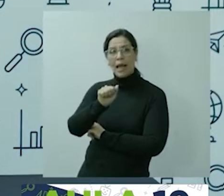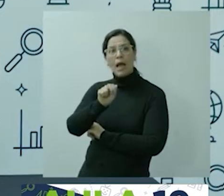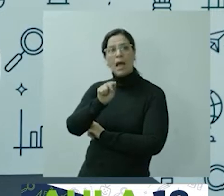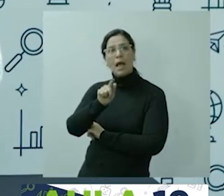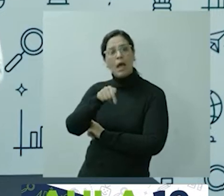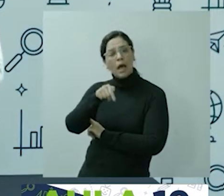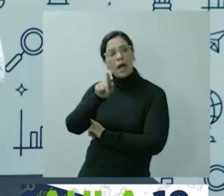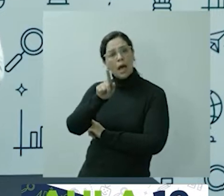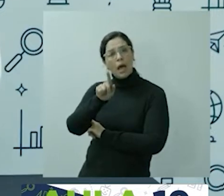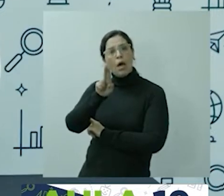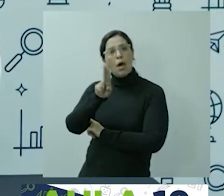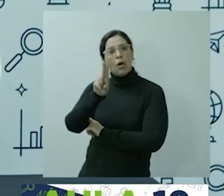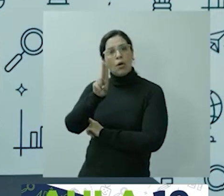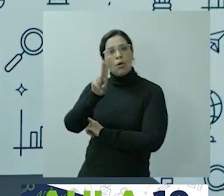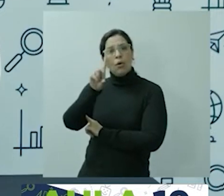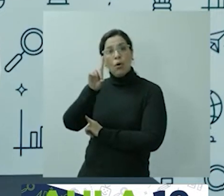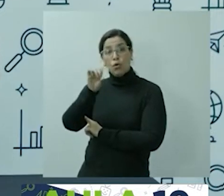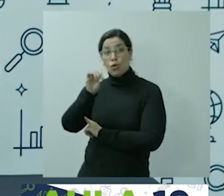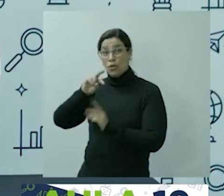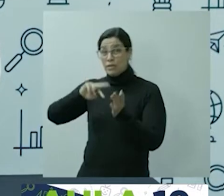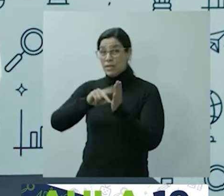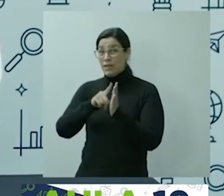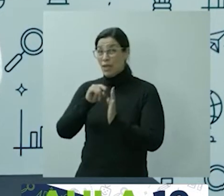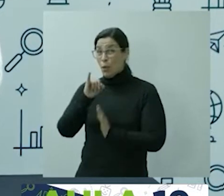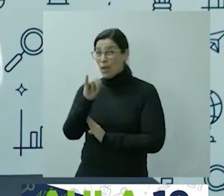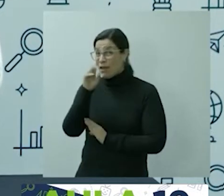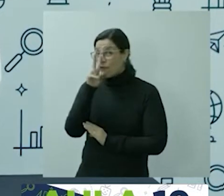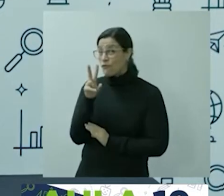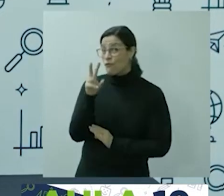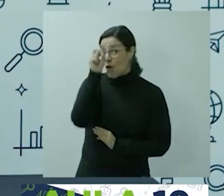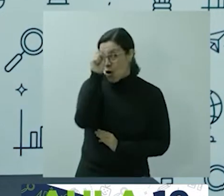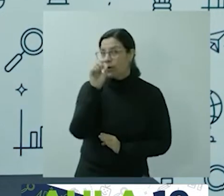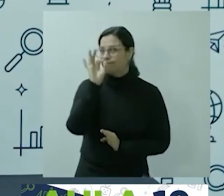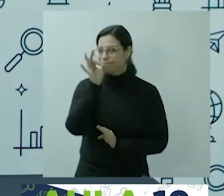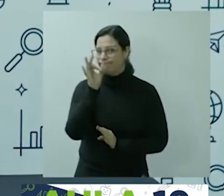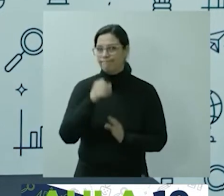agudo, que fica um I assim mais forte, tá?